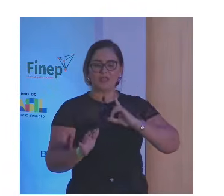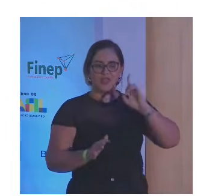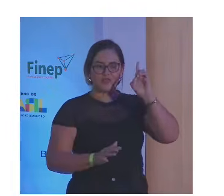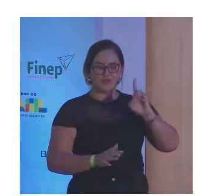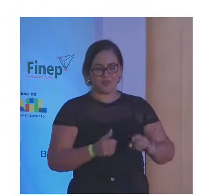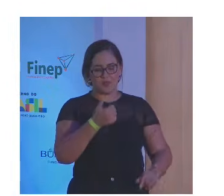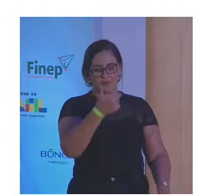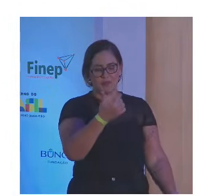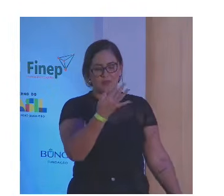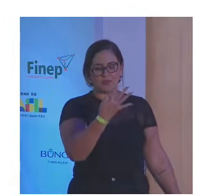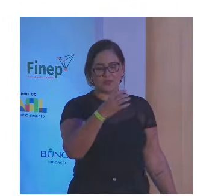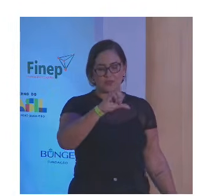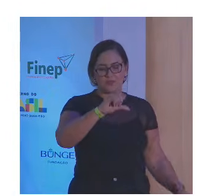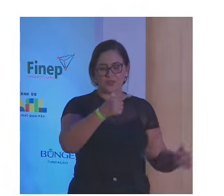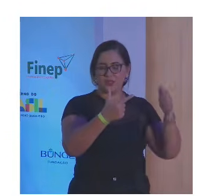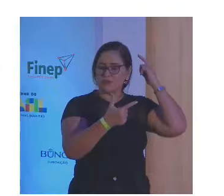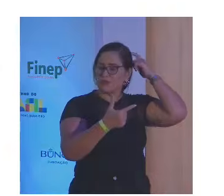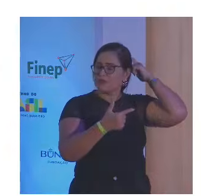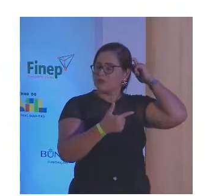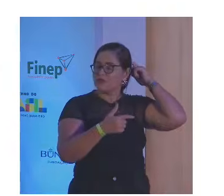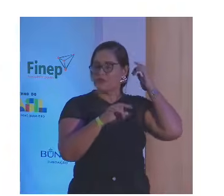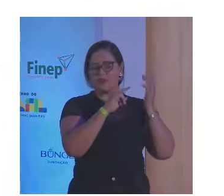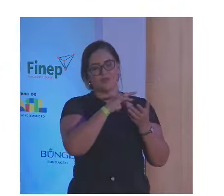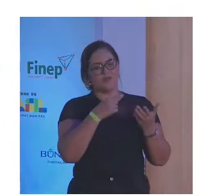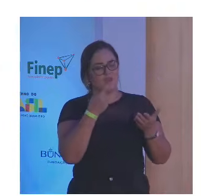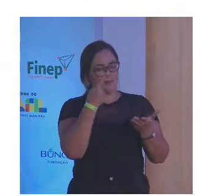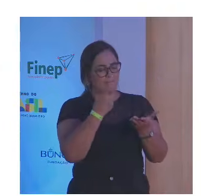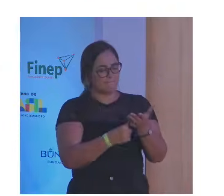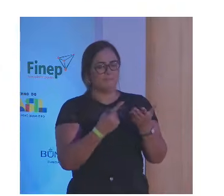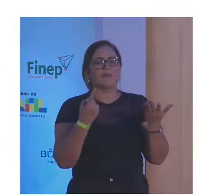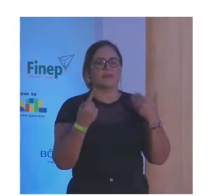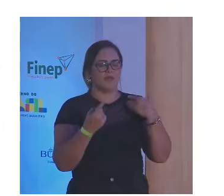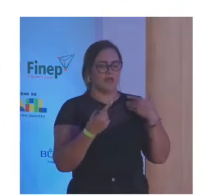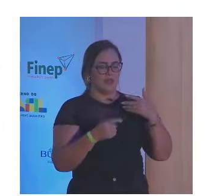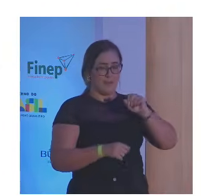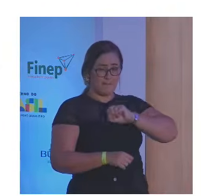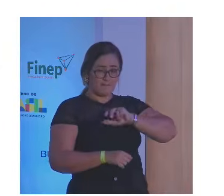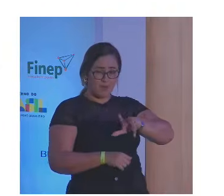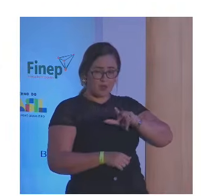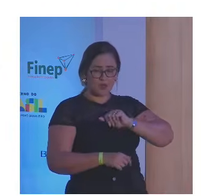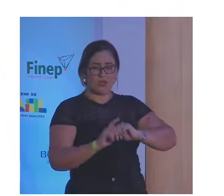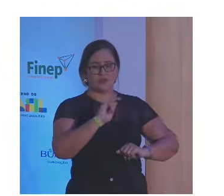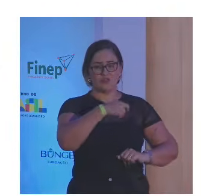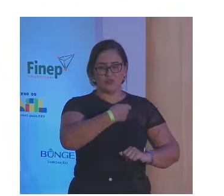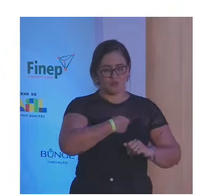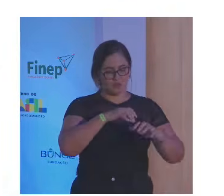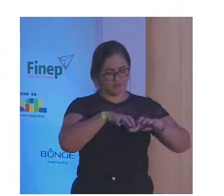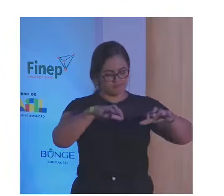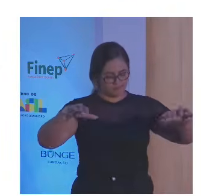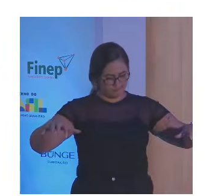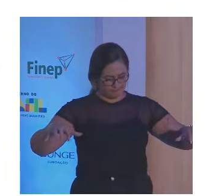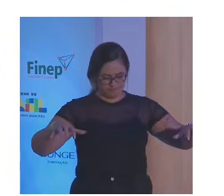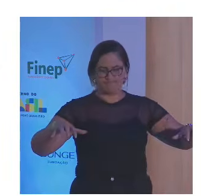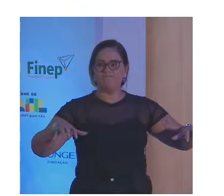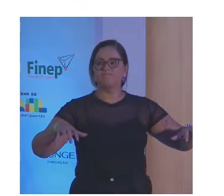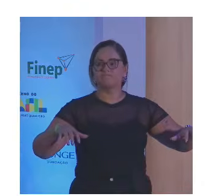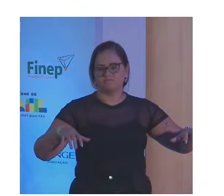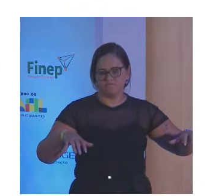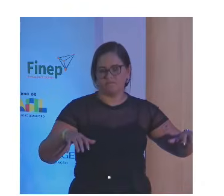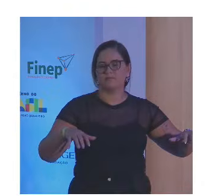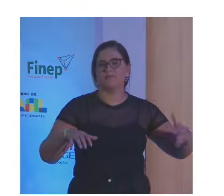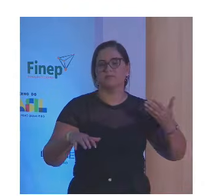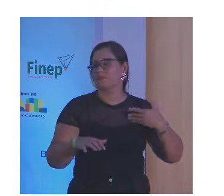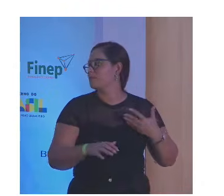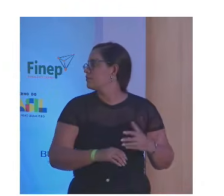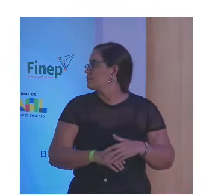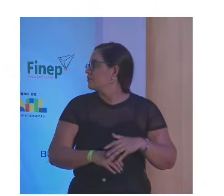desde 1492, que foi com o Tratado de Tordesilhas. Quando Portugal e Espanha dividiram o mundo em dois, a